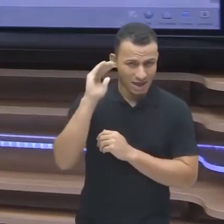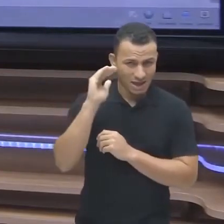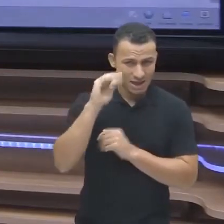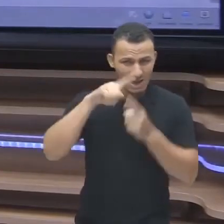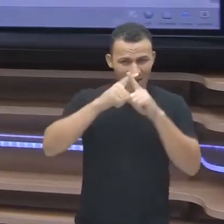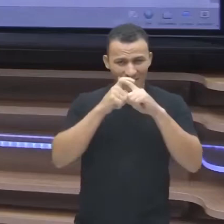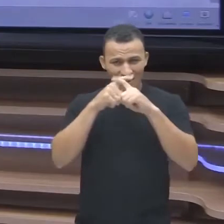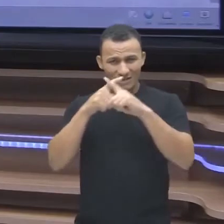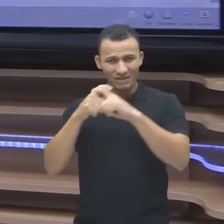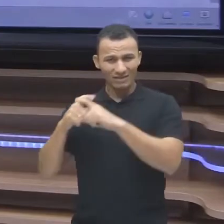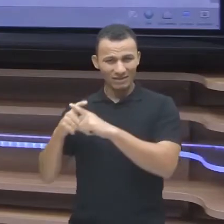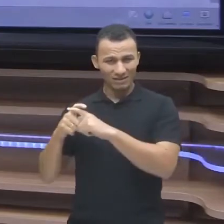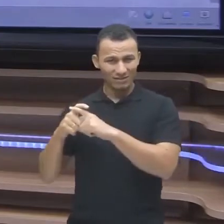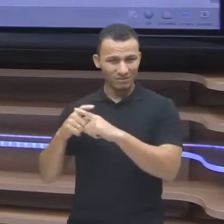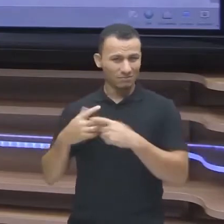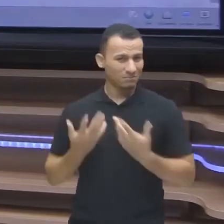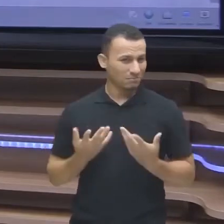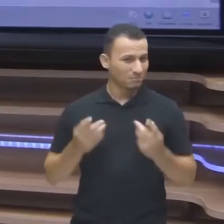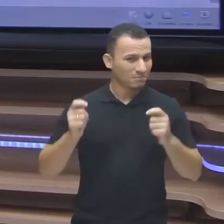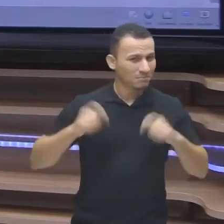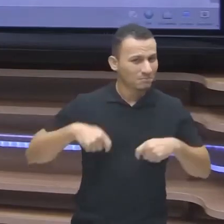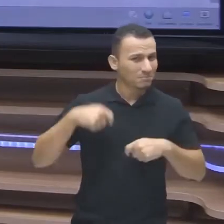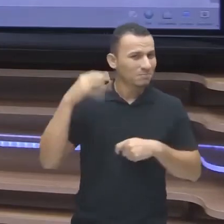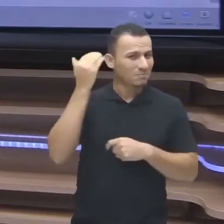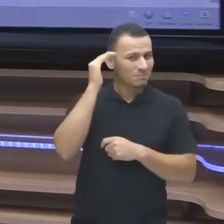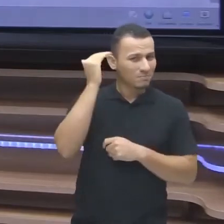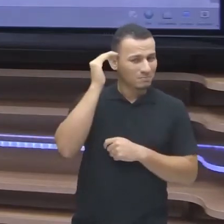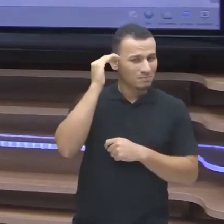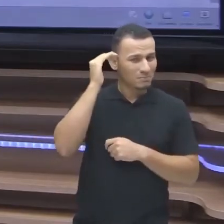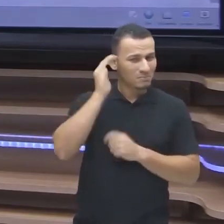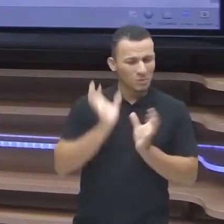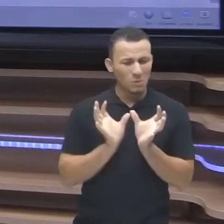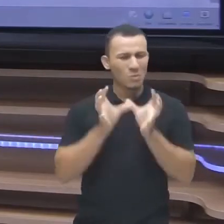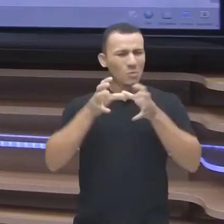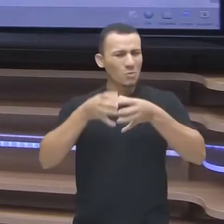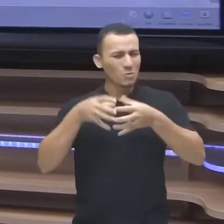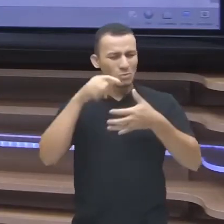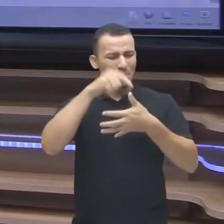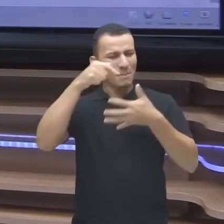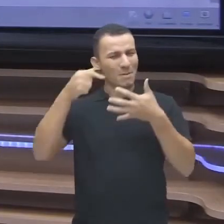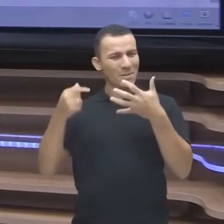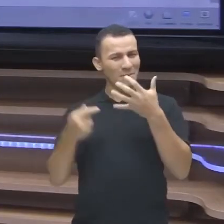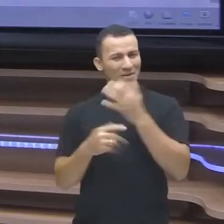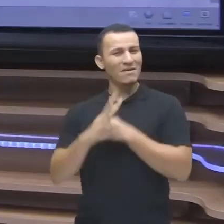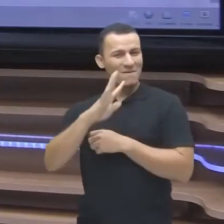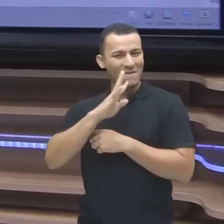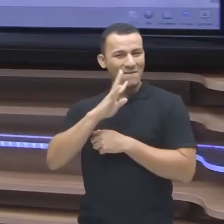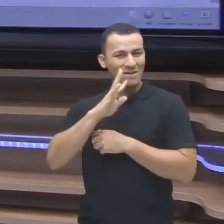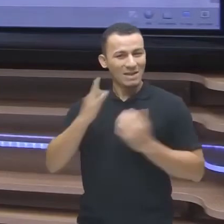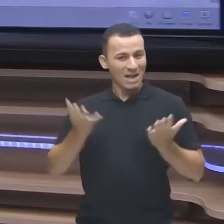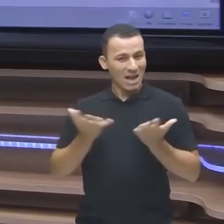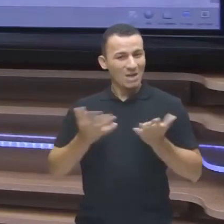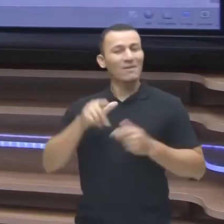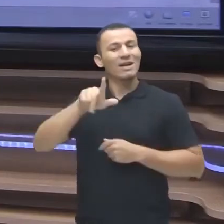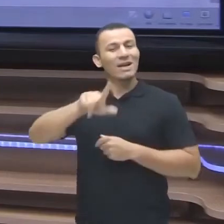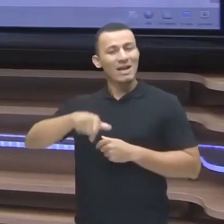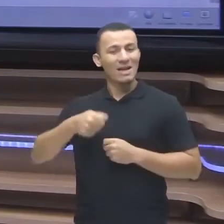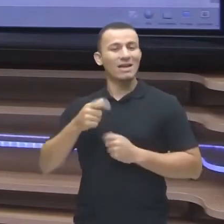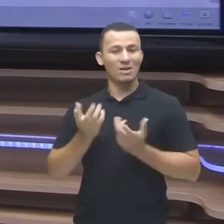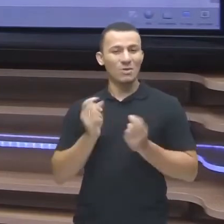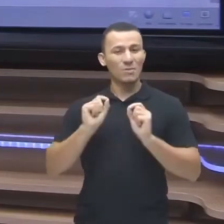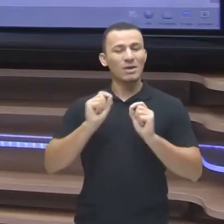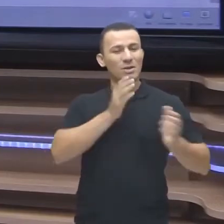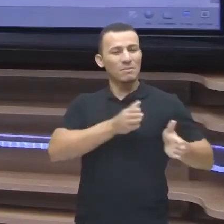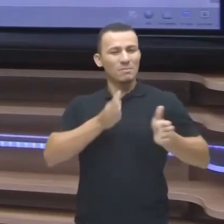Todo esse conjunto de elementos que vamos conhecer agora, trata-se justamente disso, de